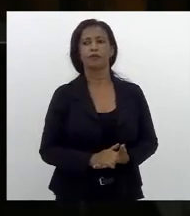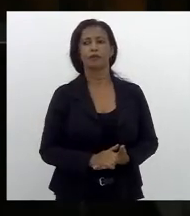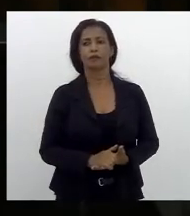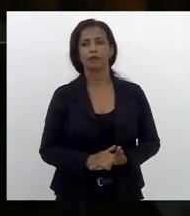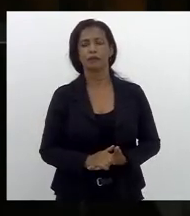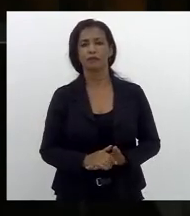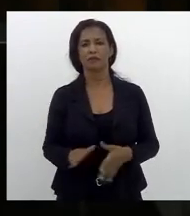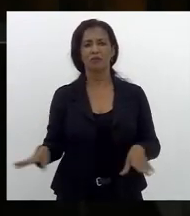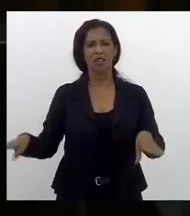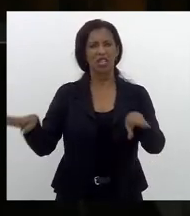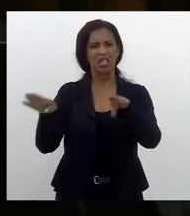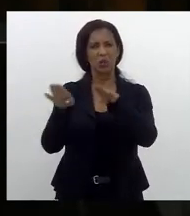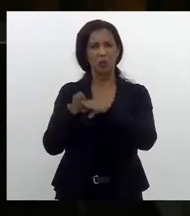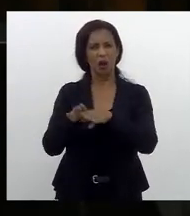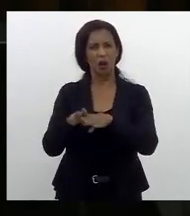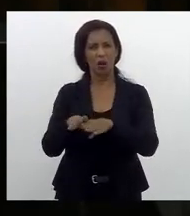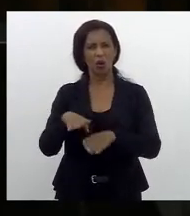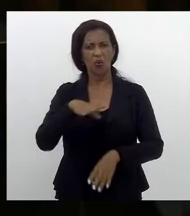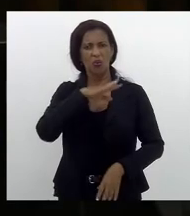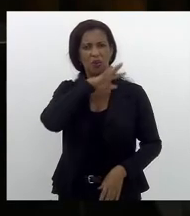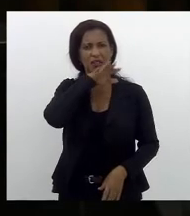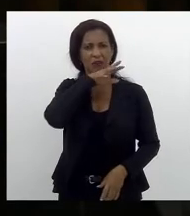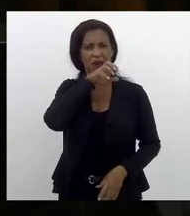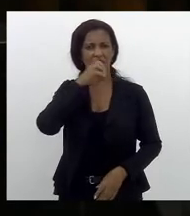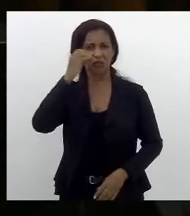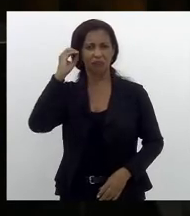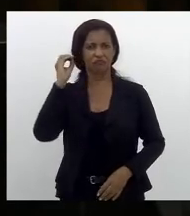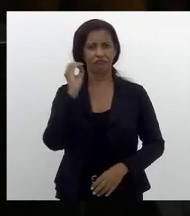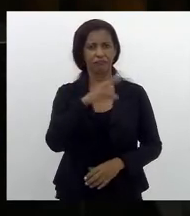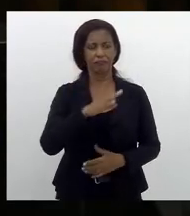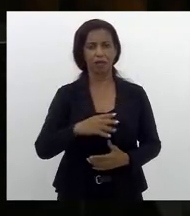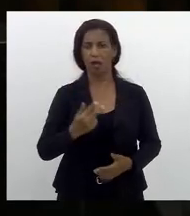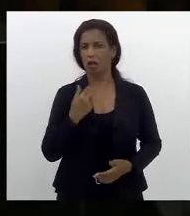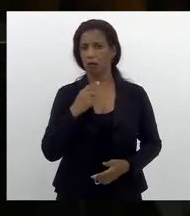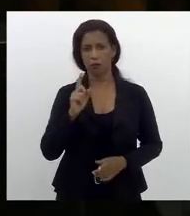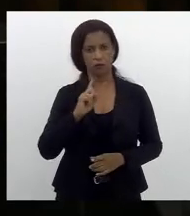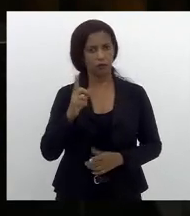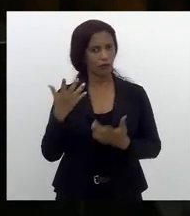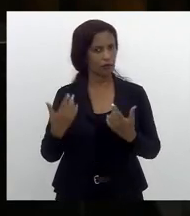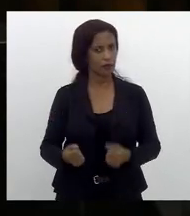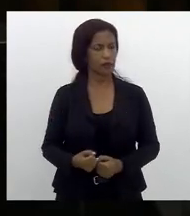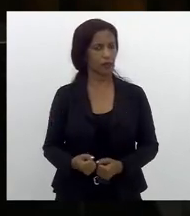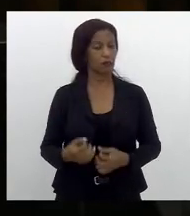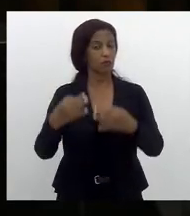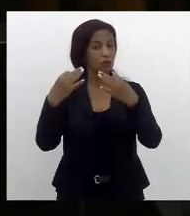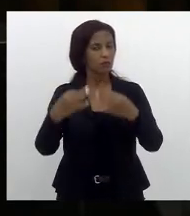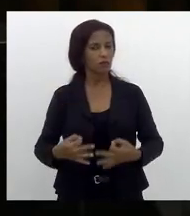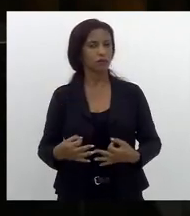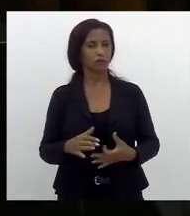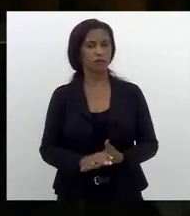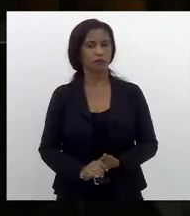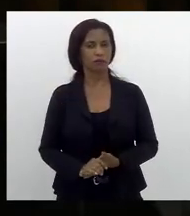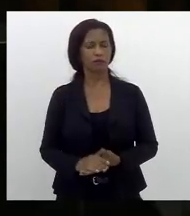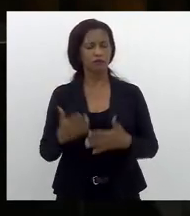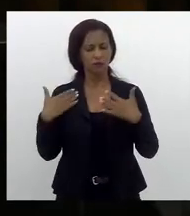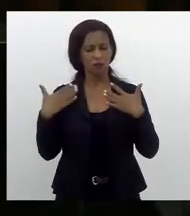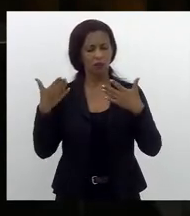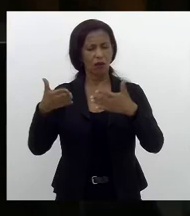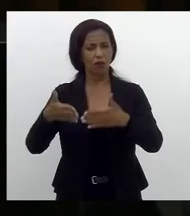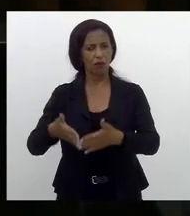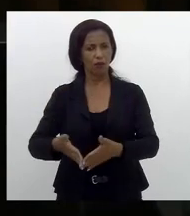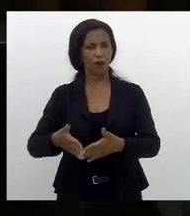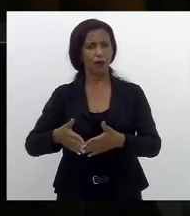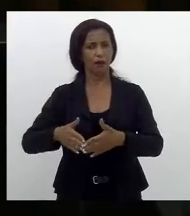igual um bichos. Não vão mesmo. E com certeza vou me debruçar cada